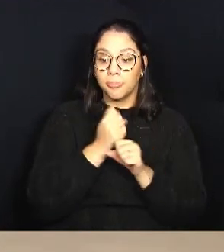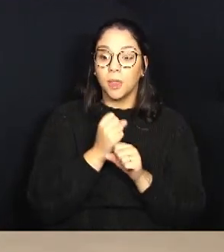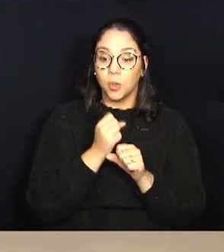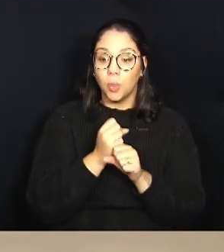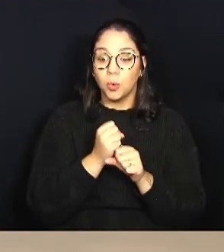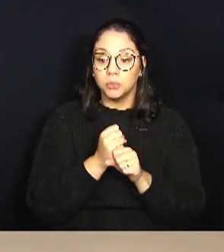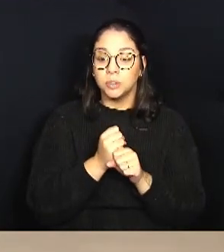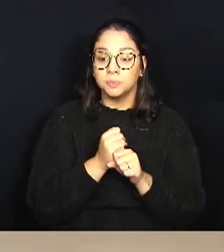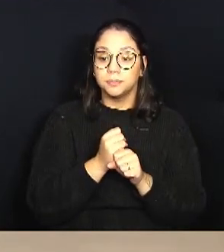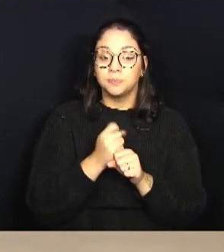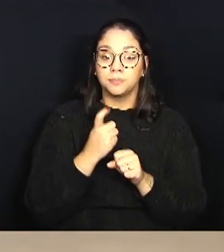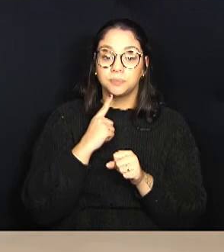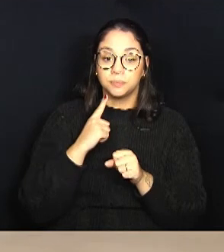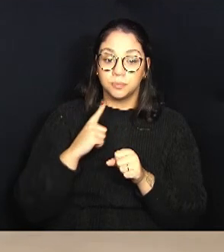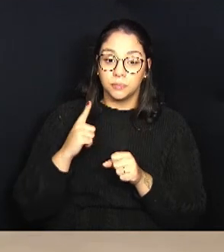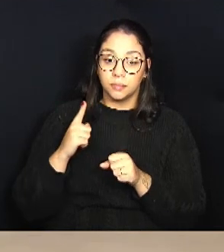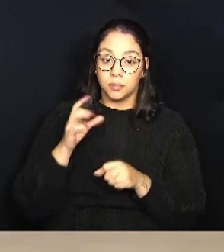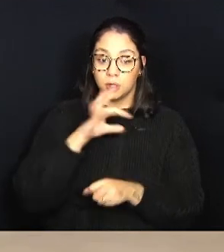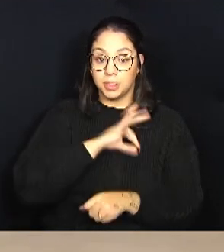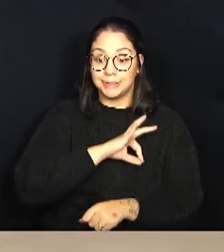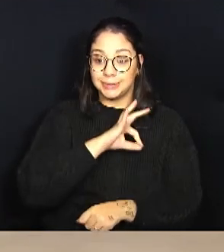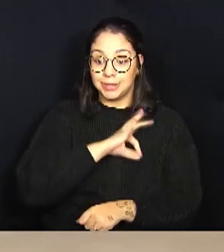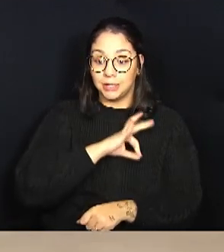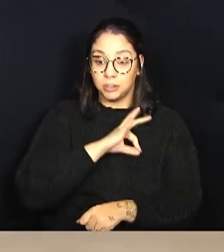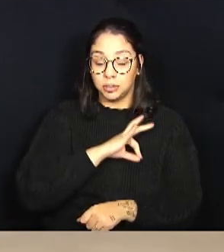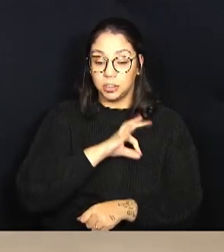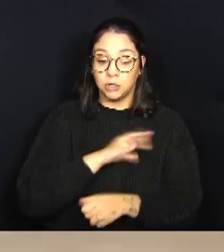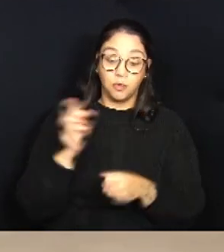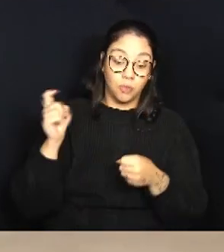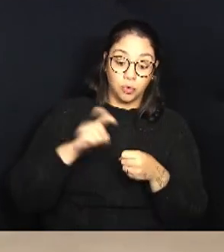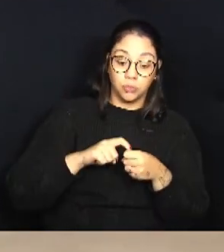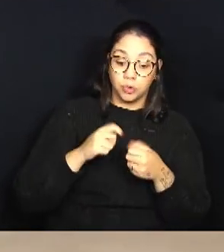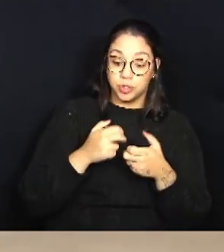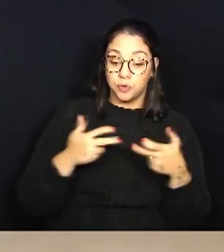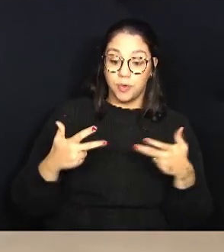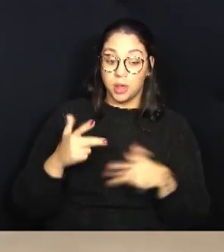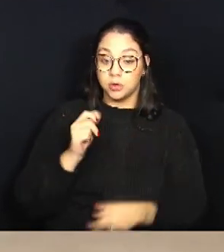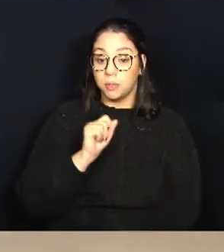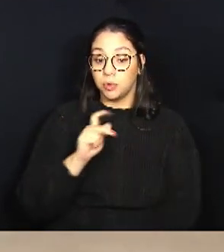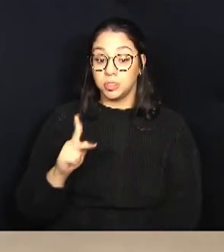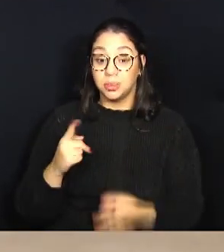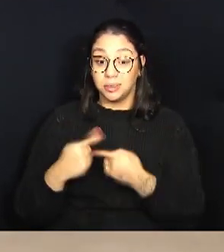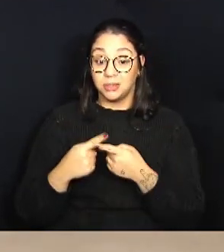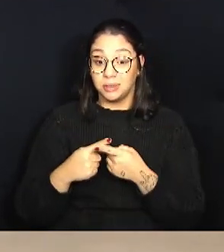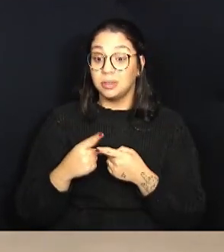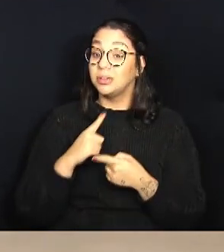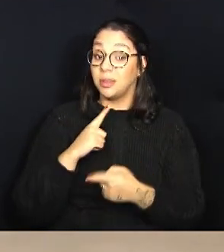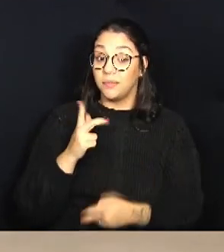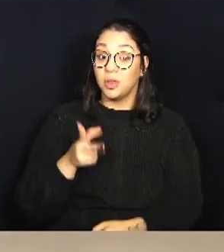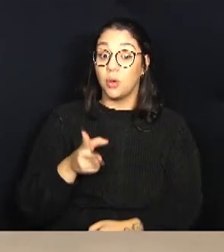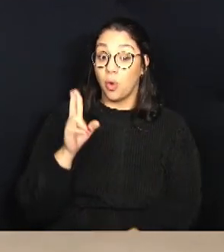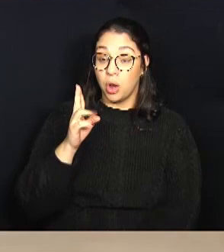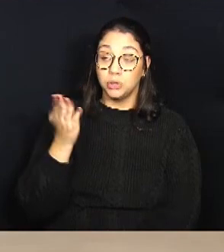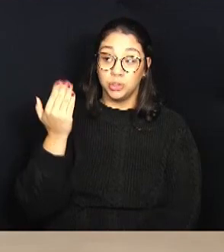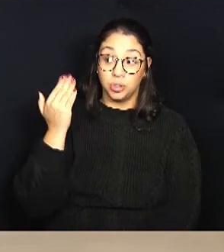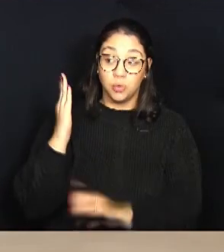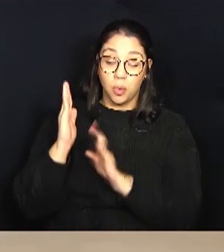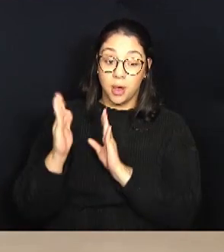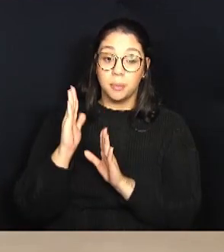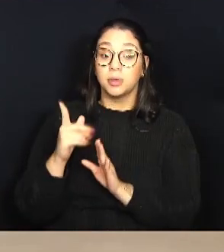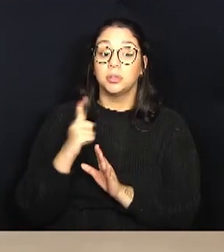nós resgatamos o salário de vários aposentados que tinham sido cortados na ocasião. Isso também foi